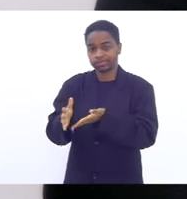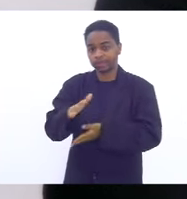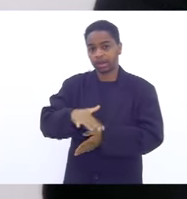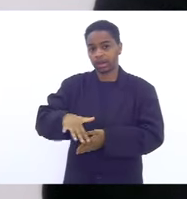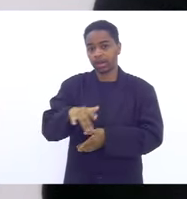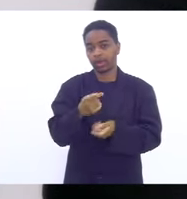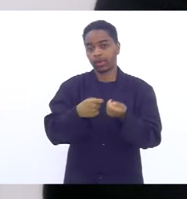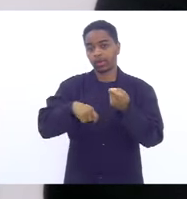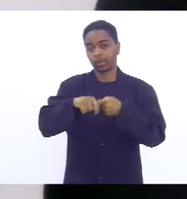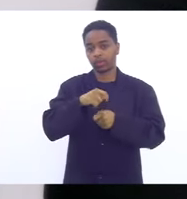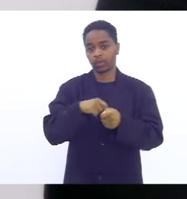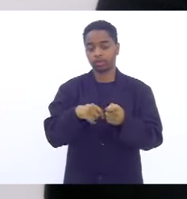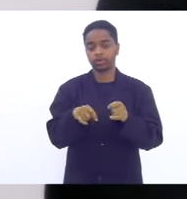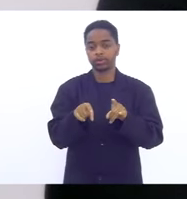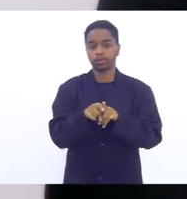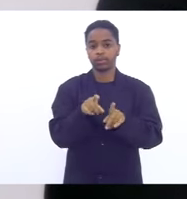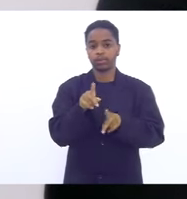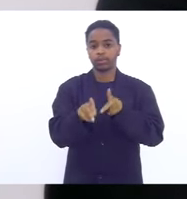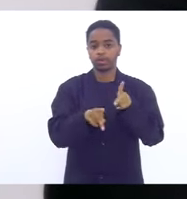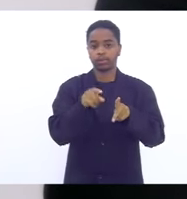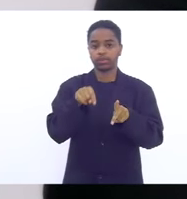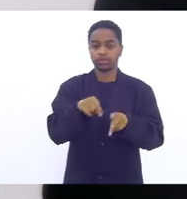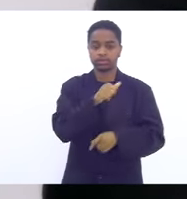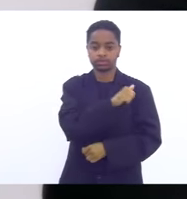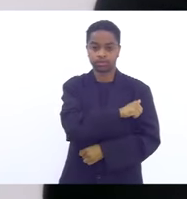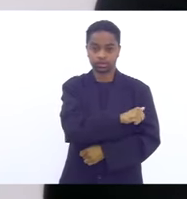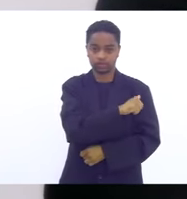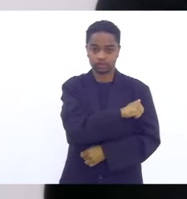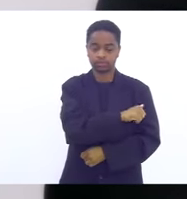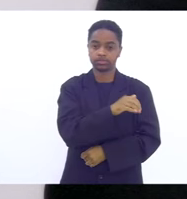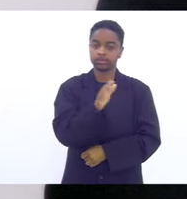econômica. A população fluminense,